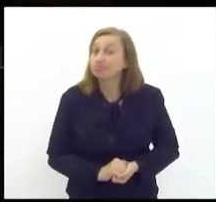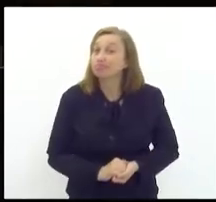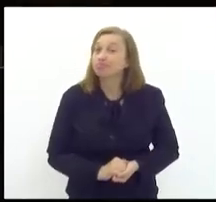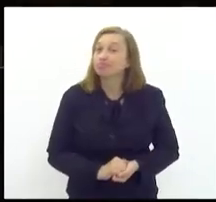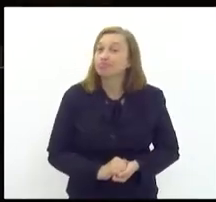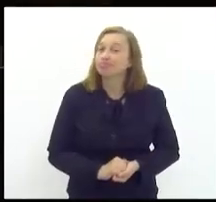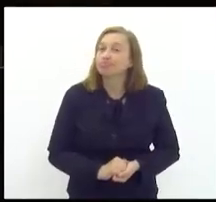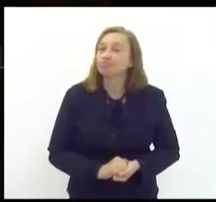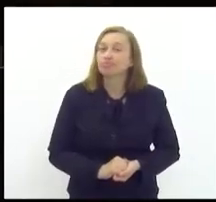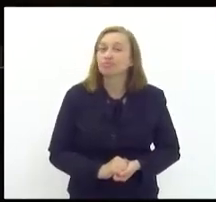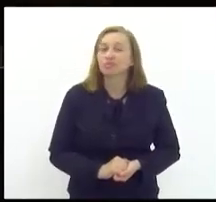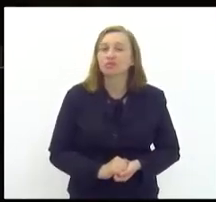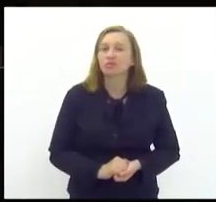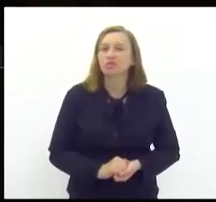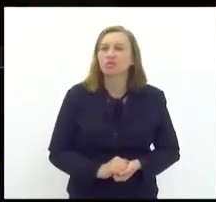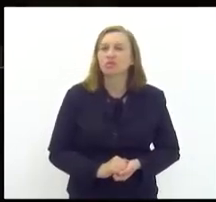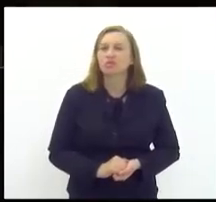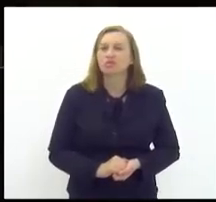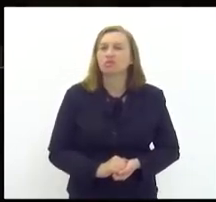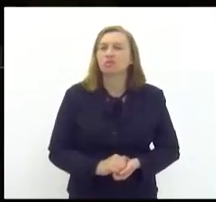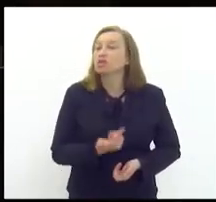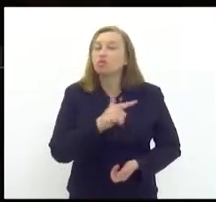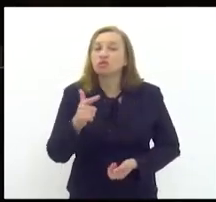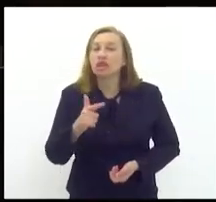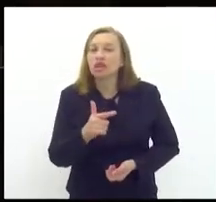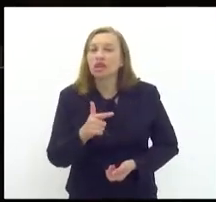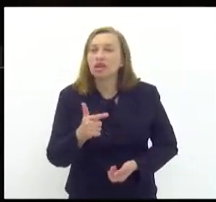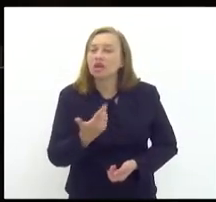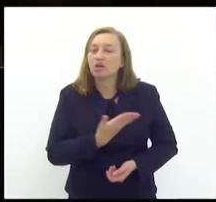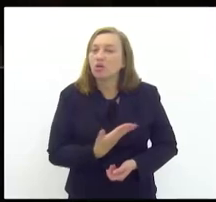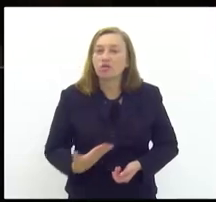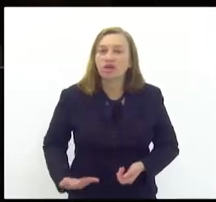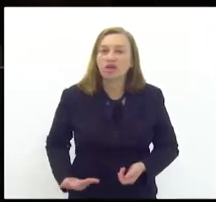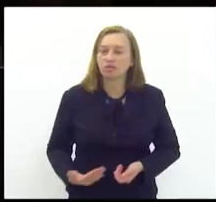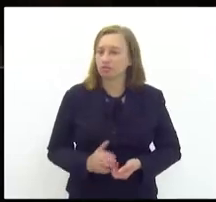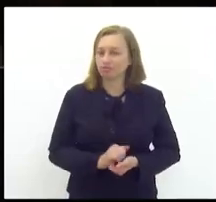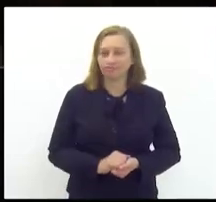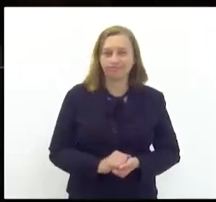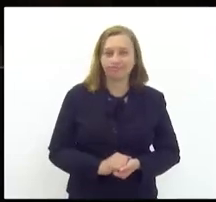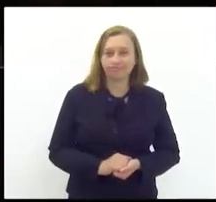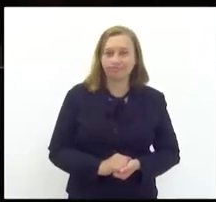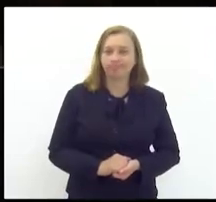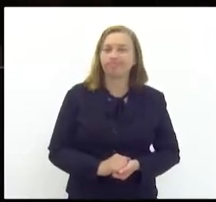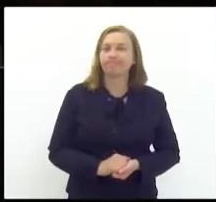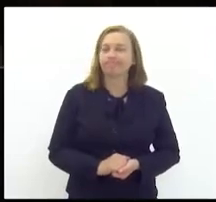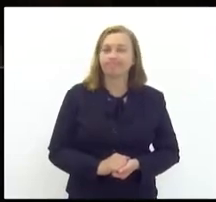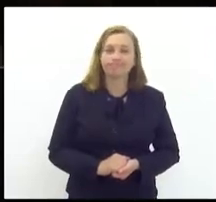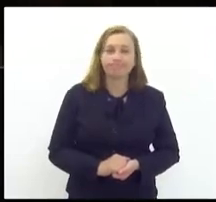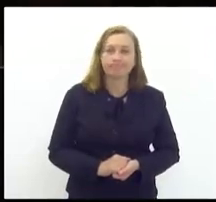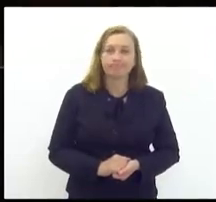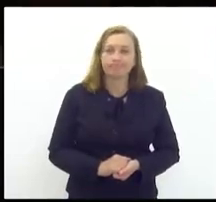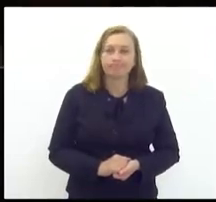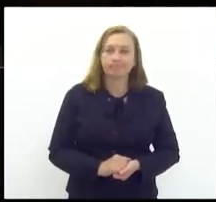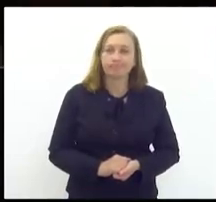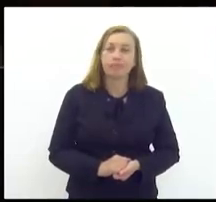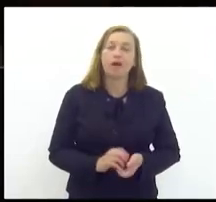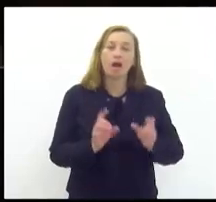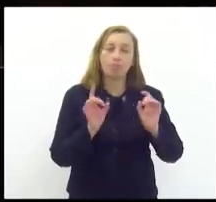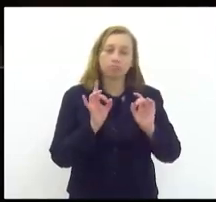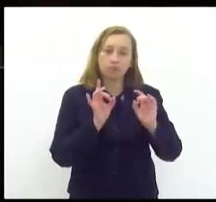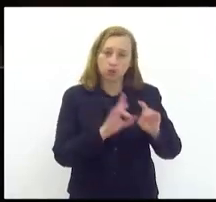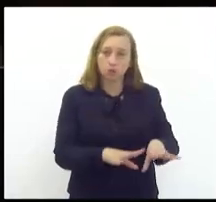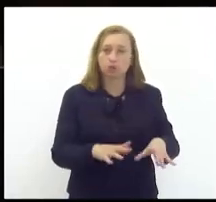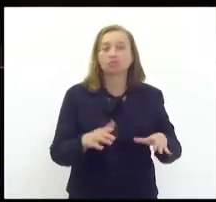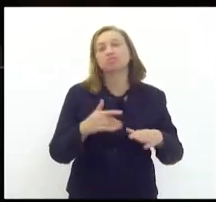é um desgoverno e parece que agem com o luio com essas cadeiras para deixar causar o caos